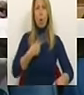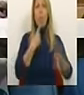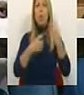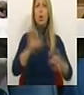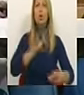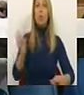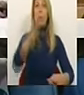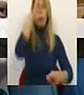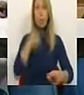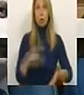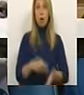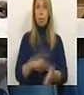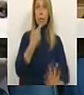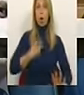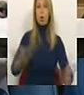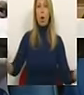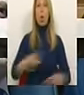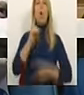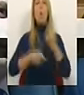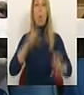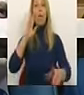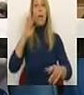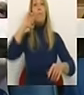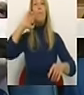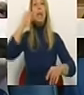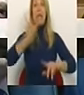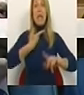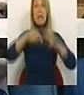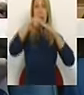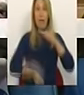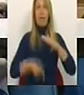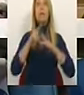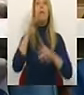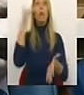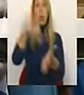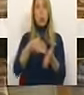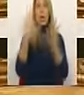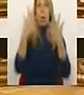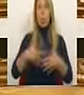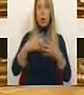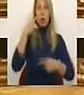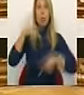Qual é o déficit, o saldo das contas públicas em 2016, corrigido de medidas extraordinárias?